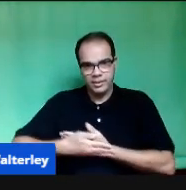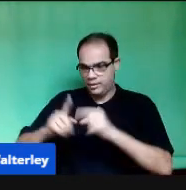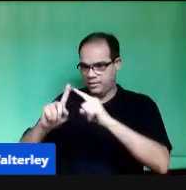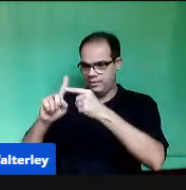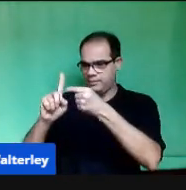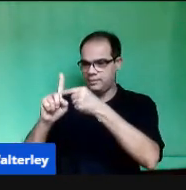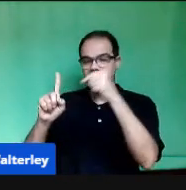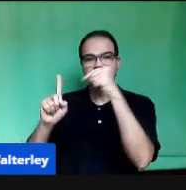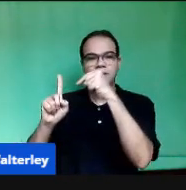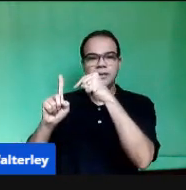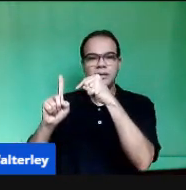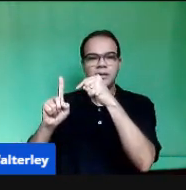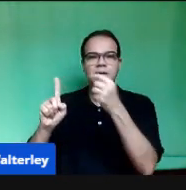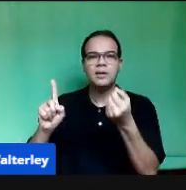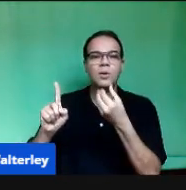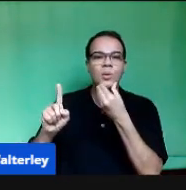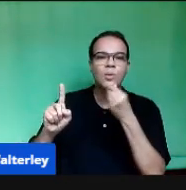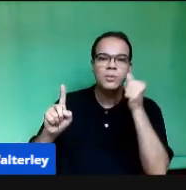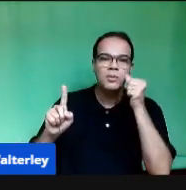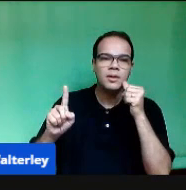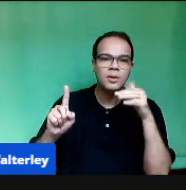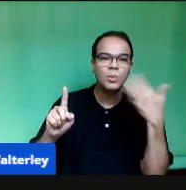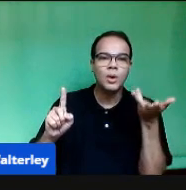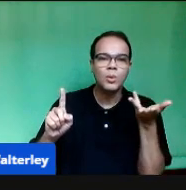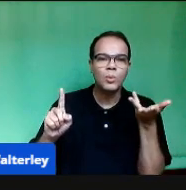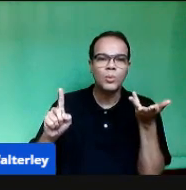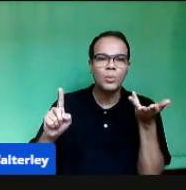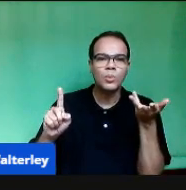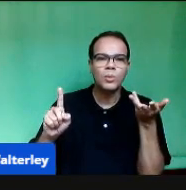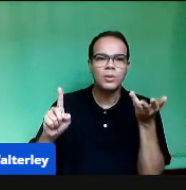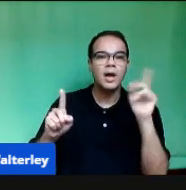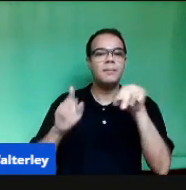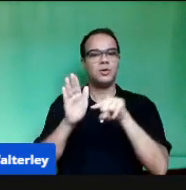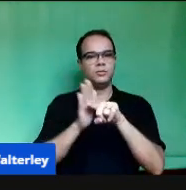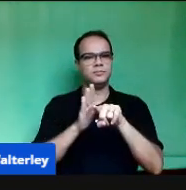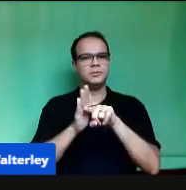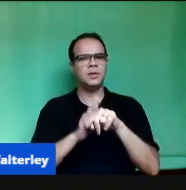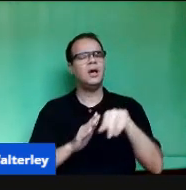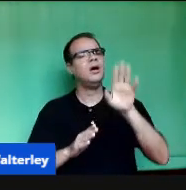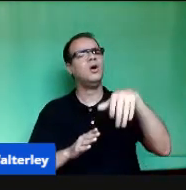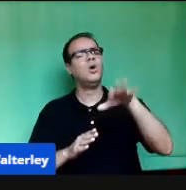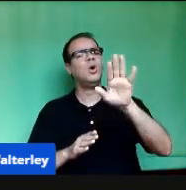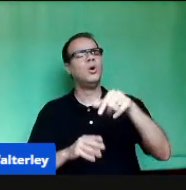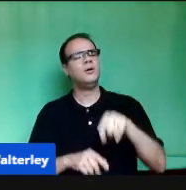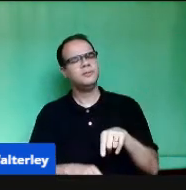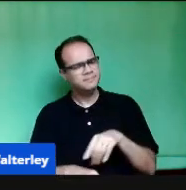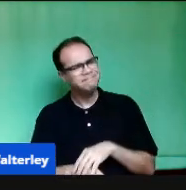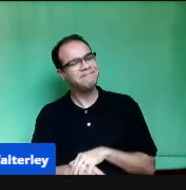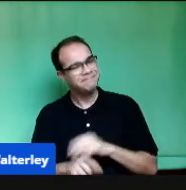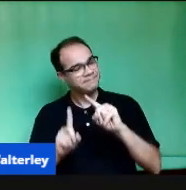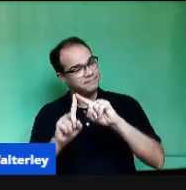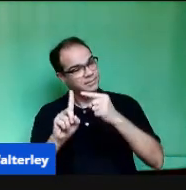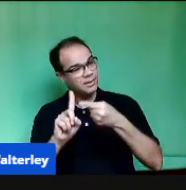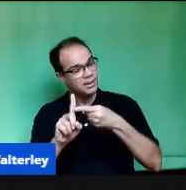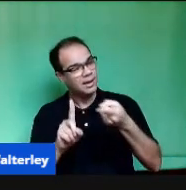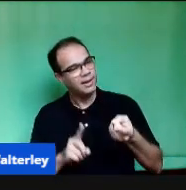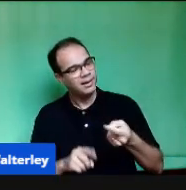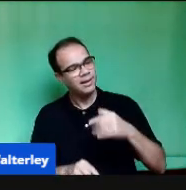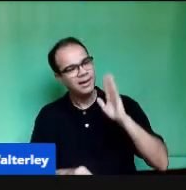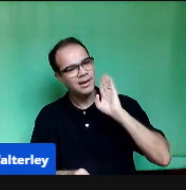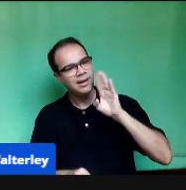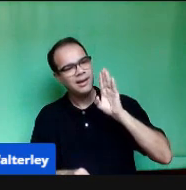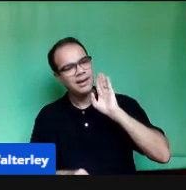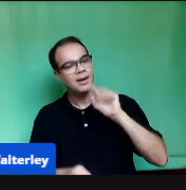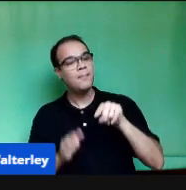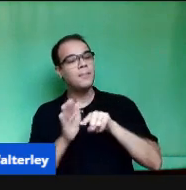a nossa pergunta é: qual é o sexo do bebê quando a gente encontra uma pessoa grávida que já fez esse teste? E